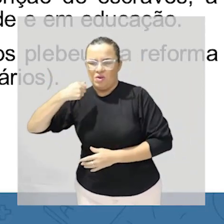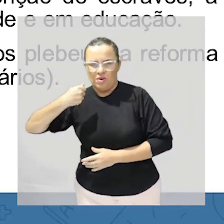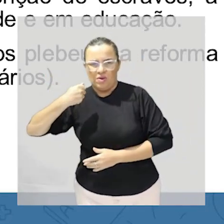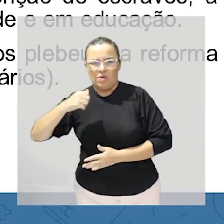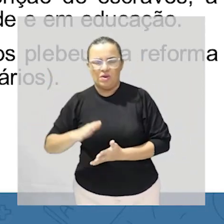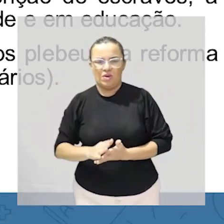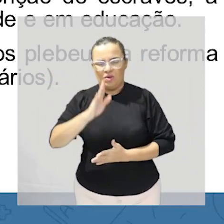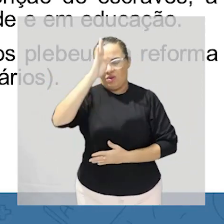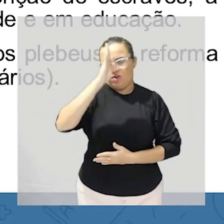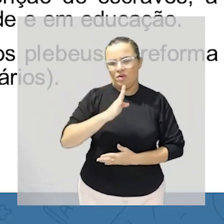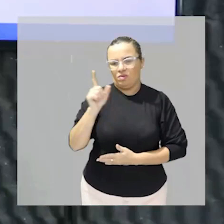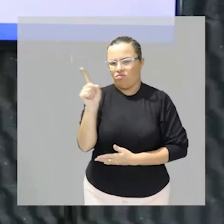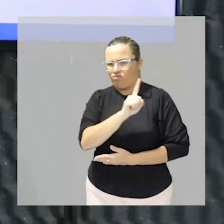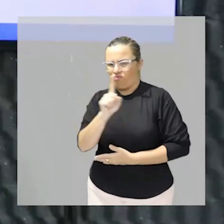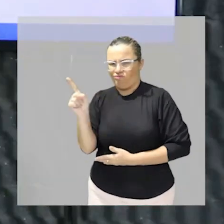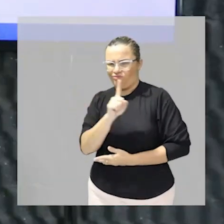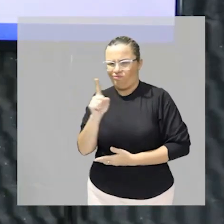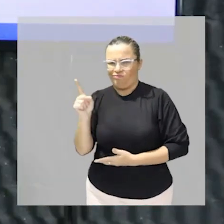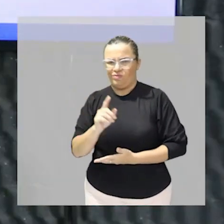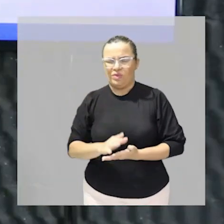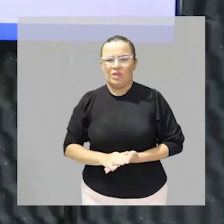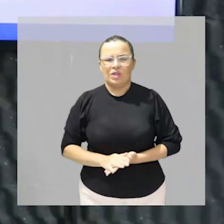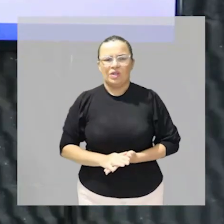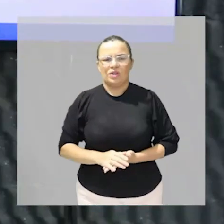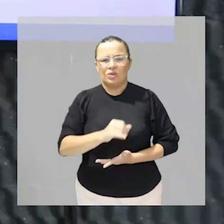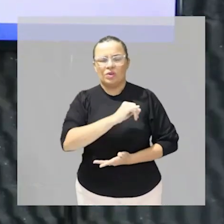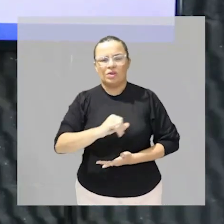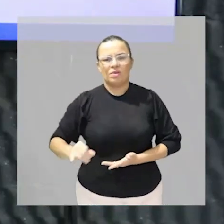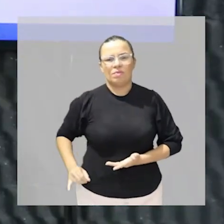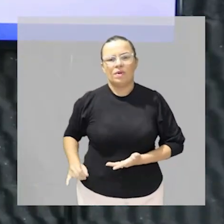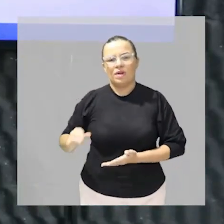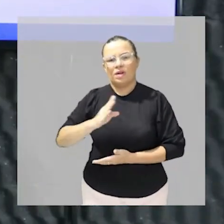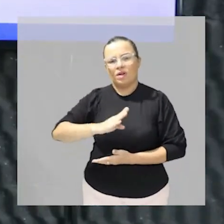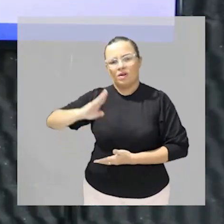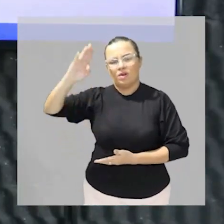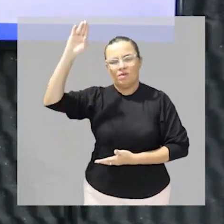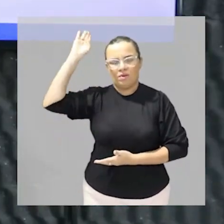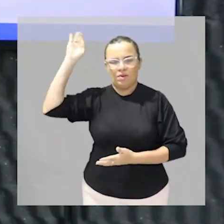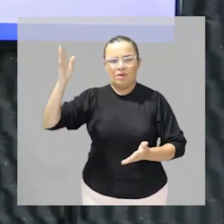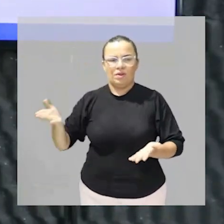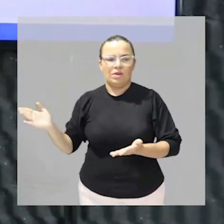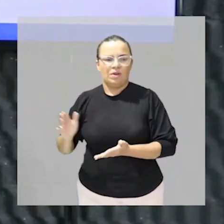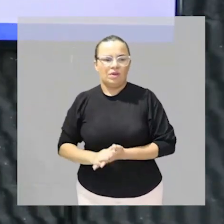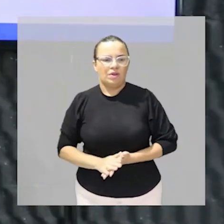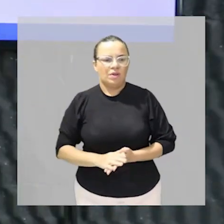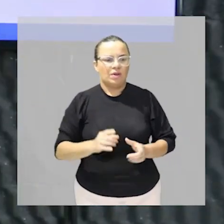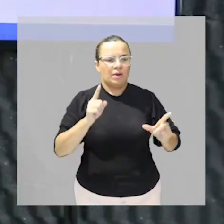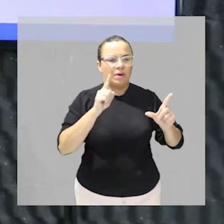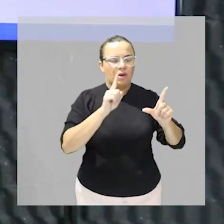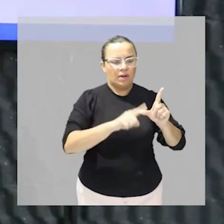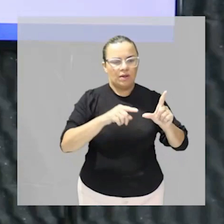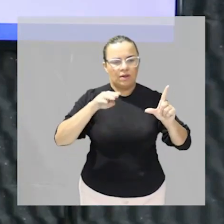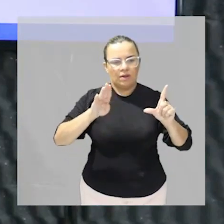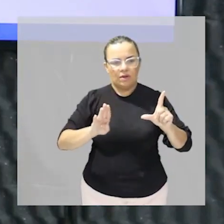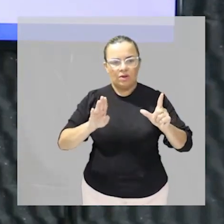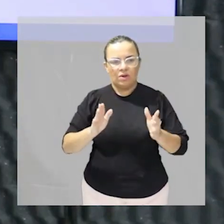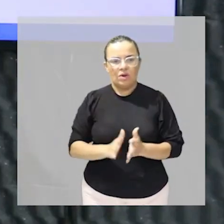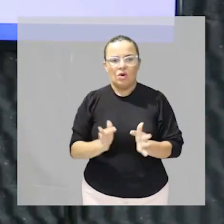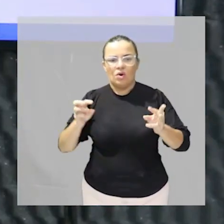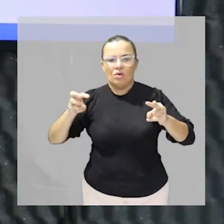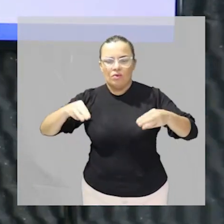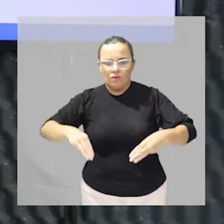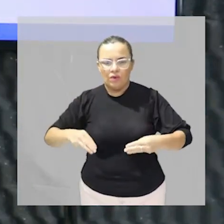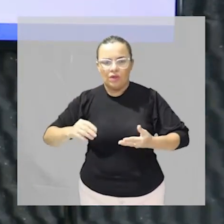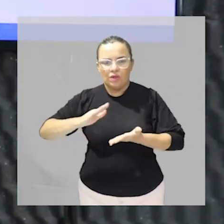na época do Império Romano. B. O fim dos gastos das guerras, eles não discutem isso. Eles falam, por